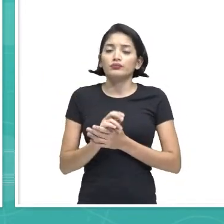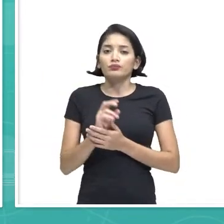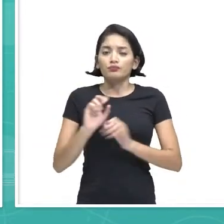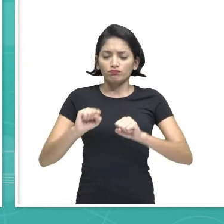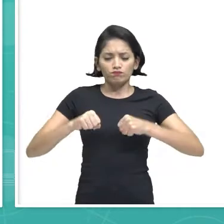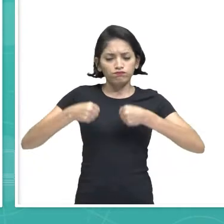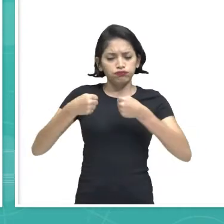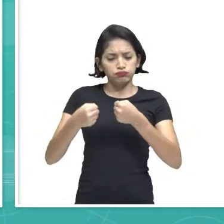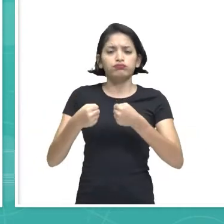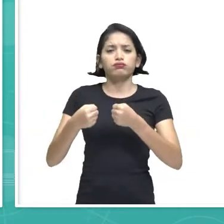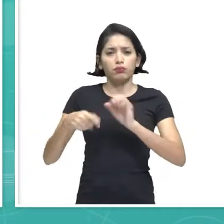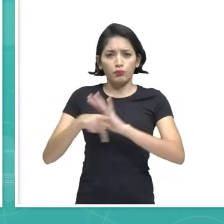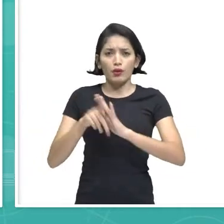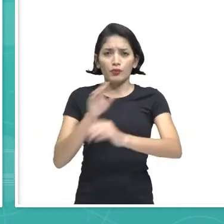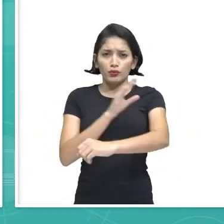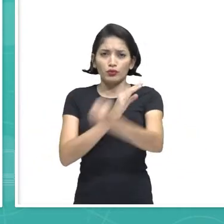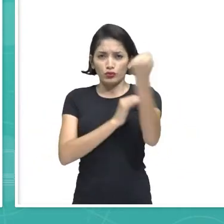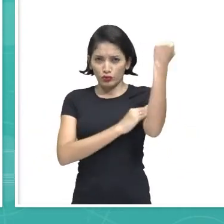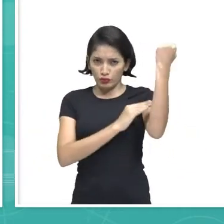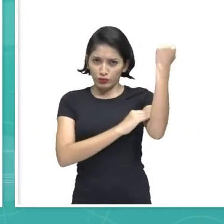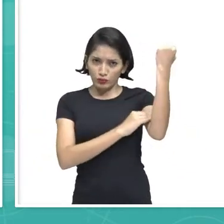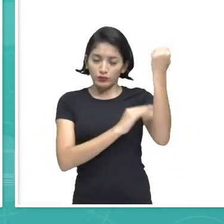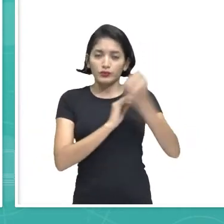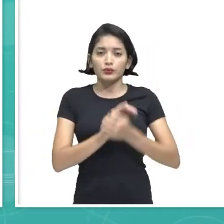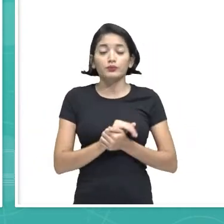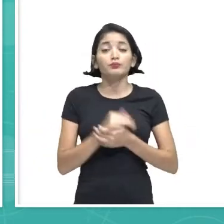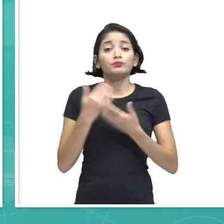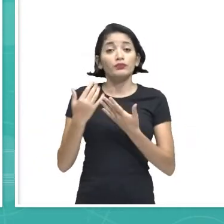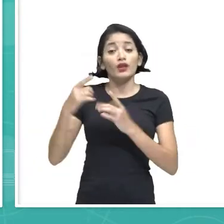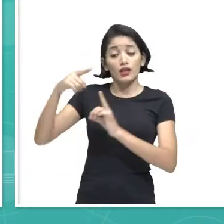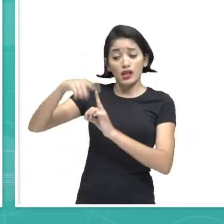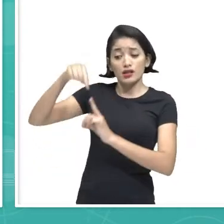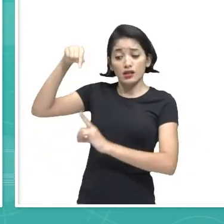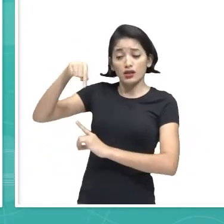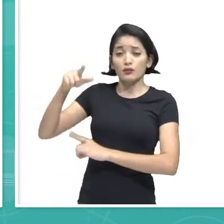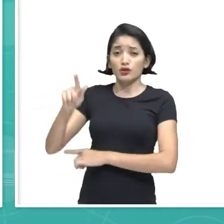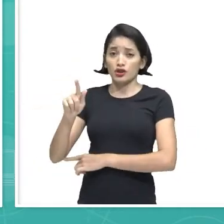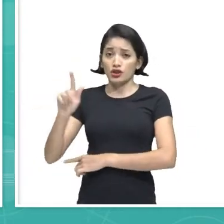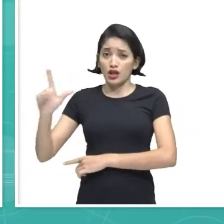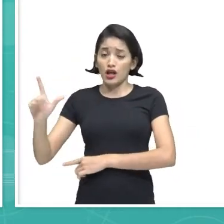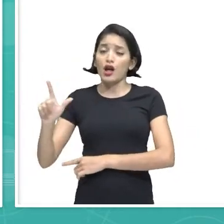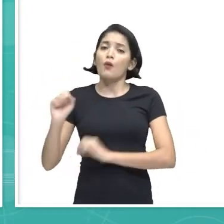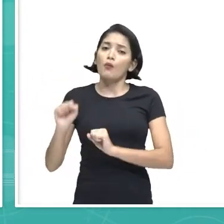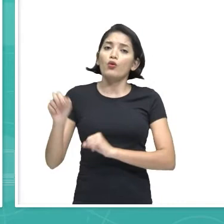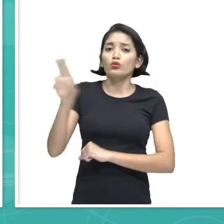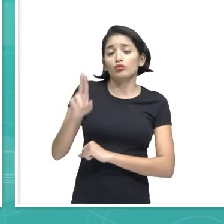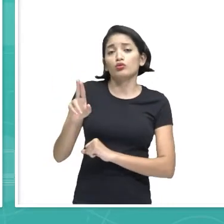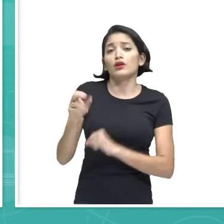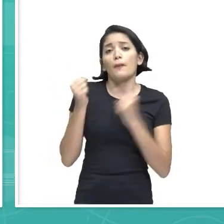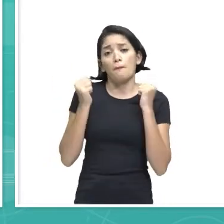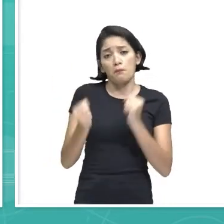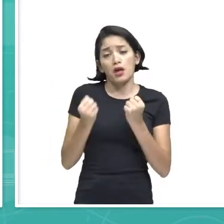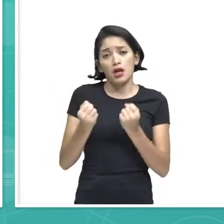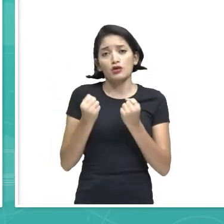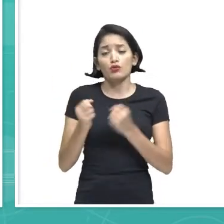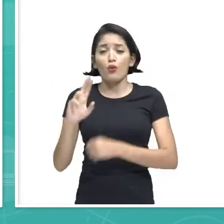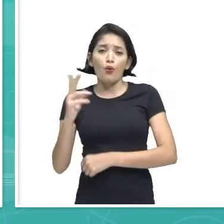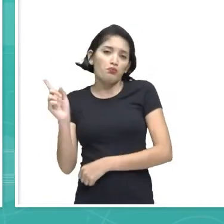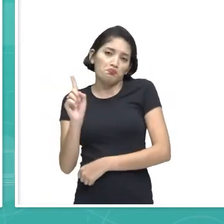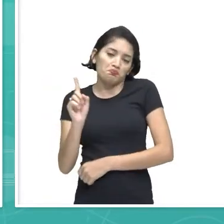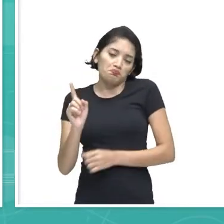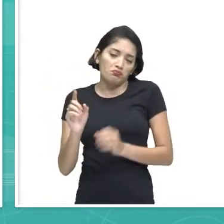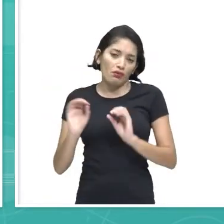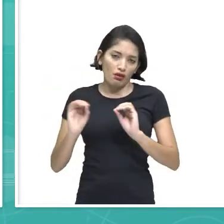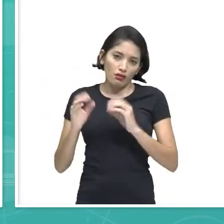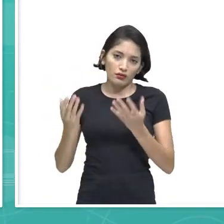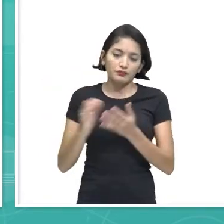desse músculo. E nesse tipo de ginástica, pode ou não utilizar pesos livres, certo?